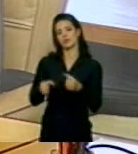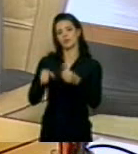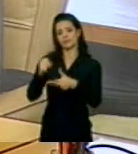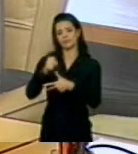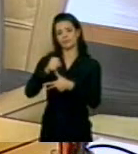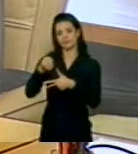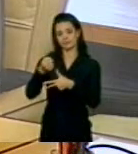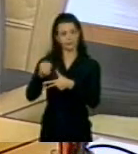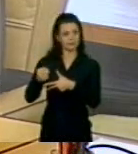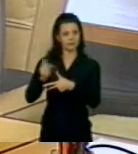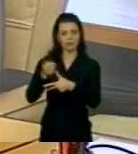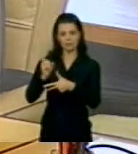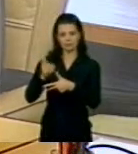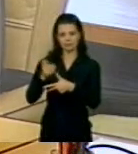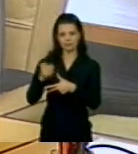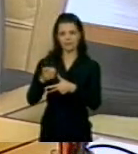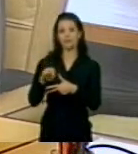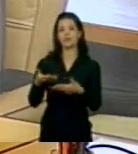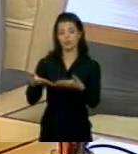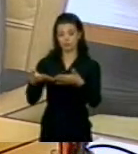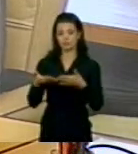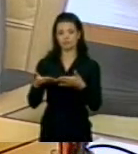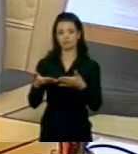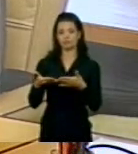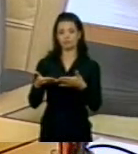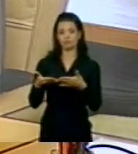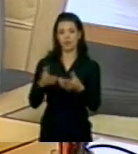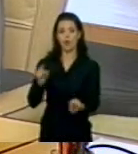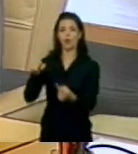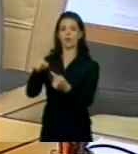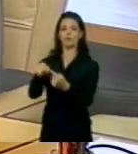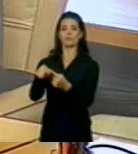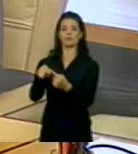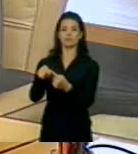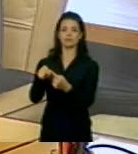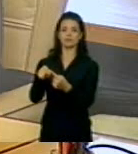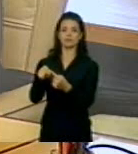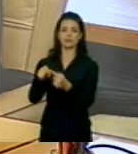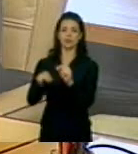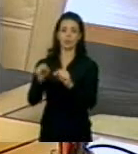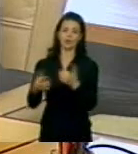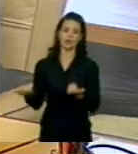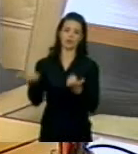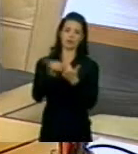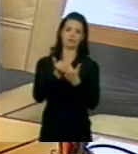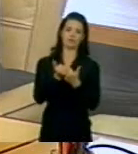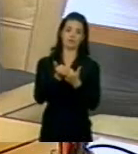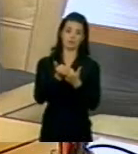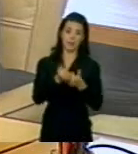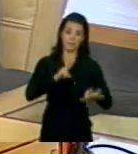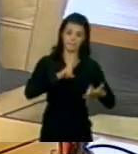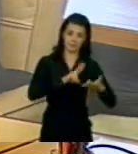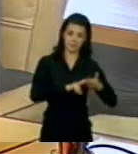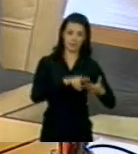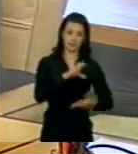essa redação, segundo os requerentes, objetivou possibilitar a substituição da prisão